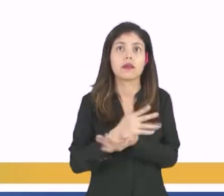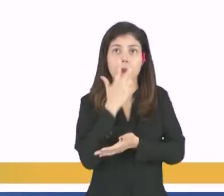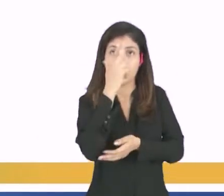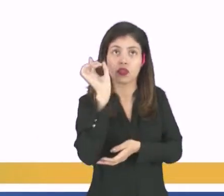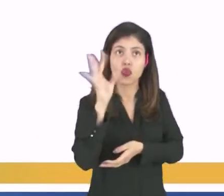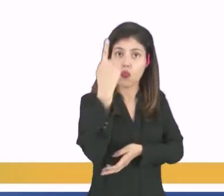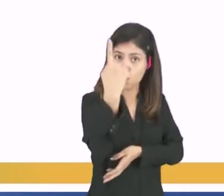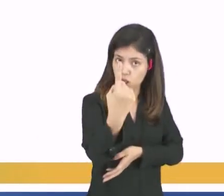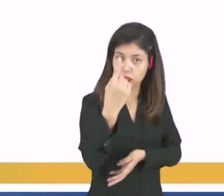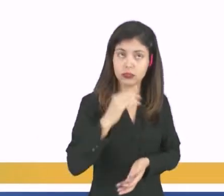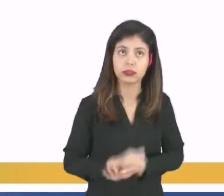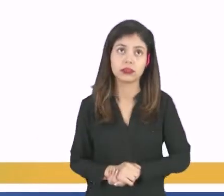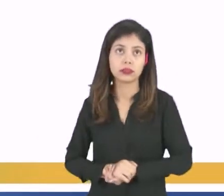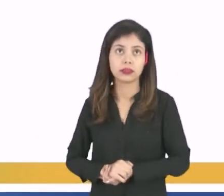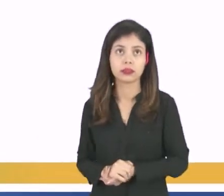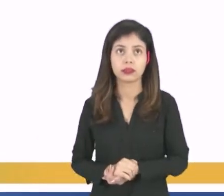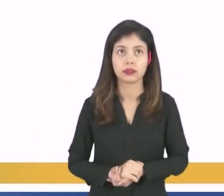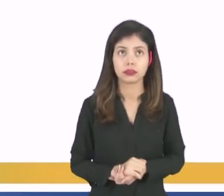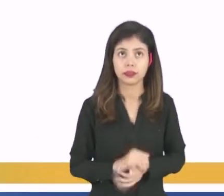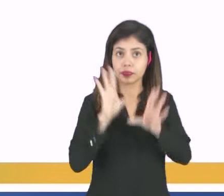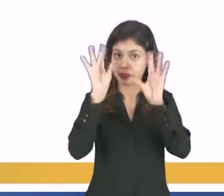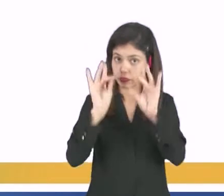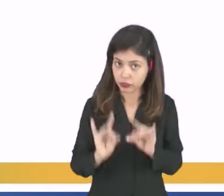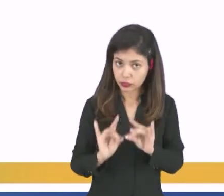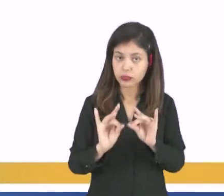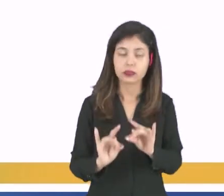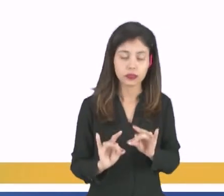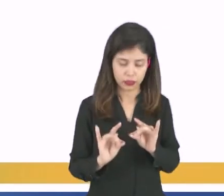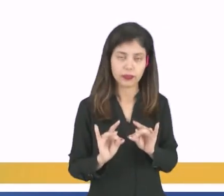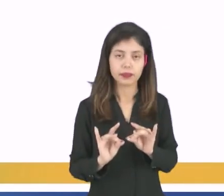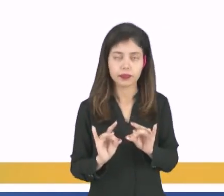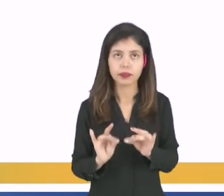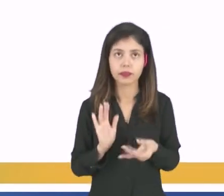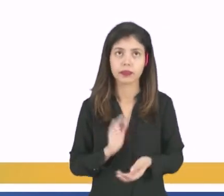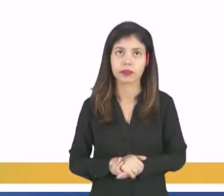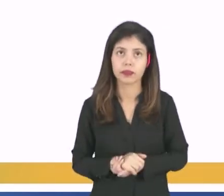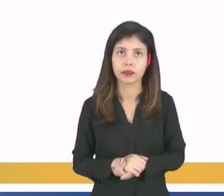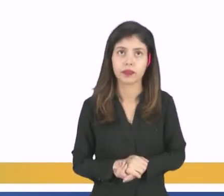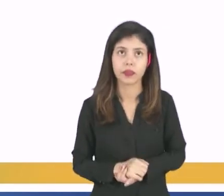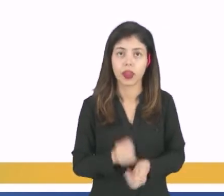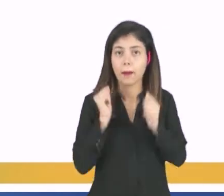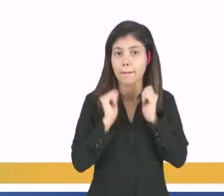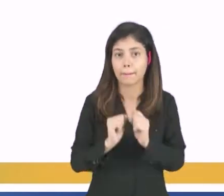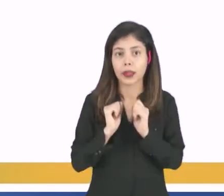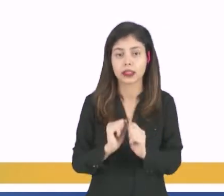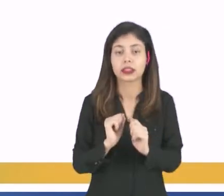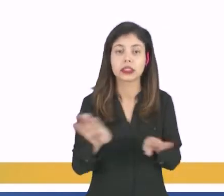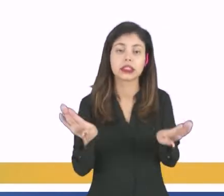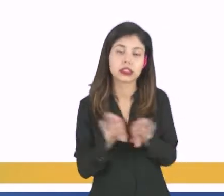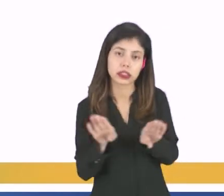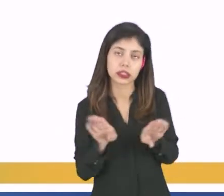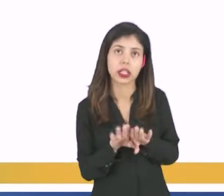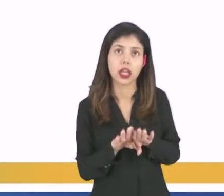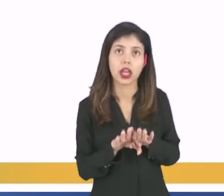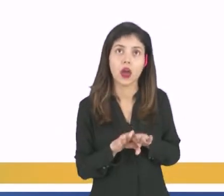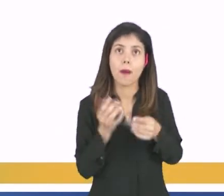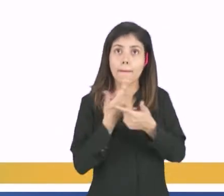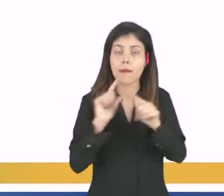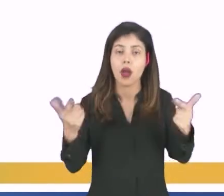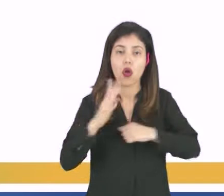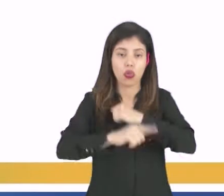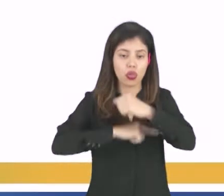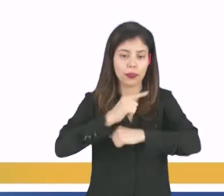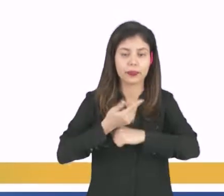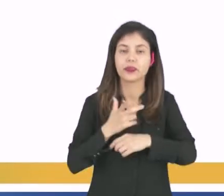aparece apenas uma vez em cada um dos membros. E ele precisa possuir o maior número de átomos com